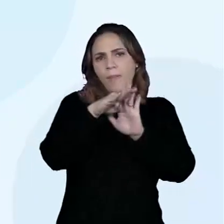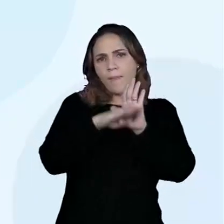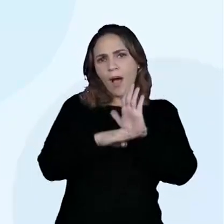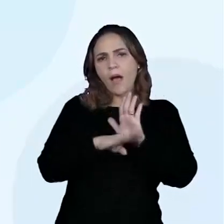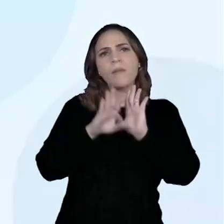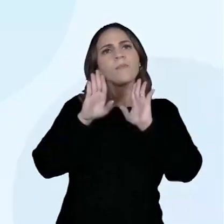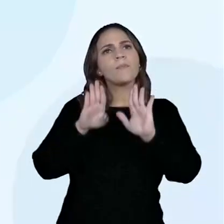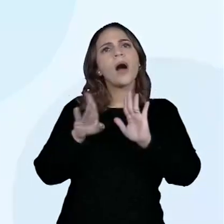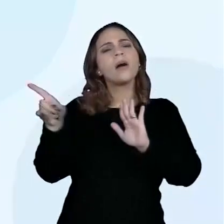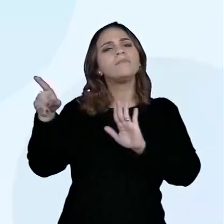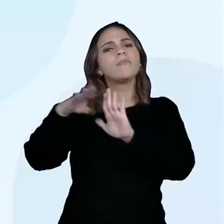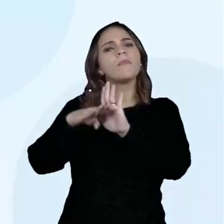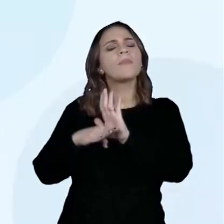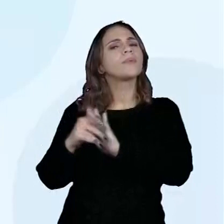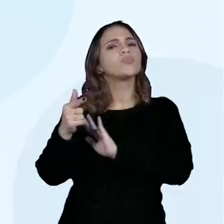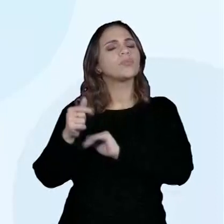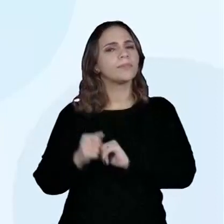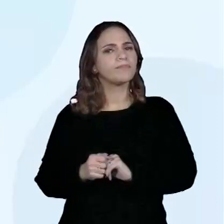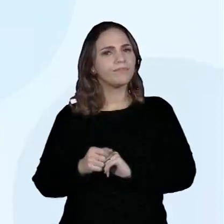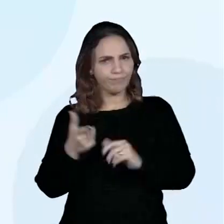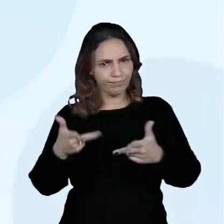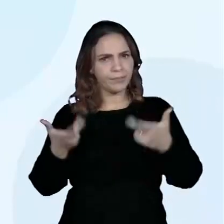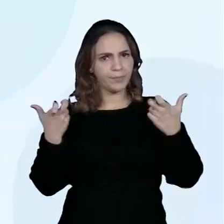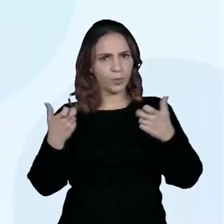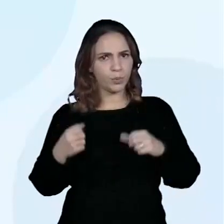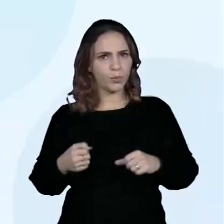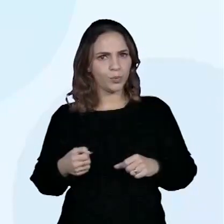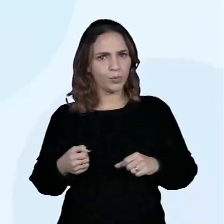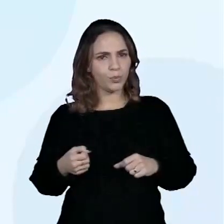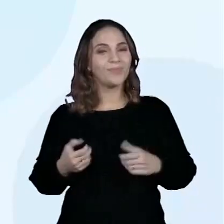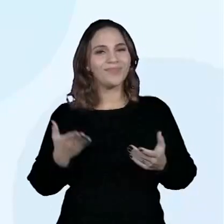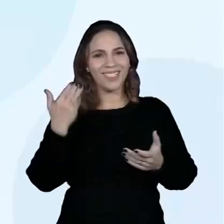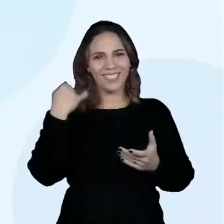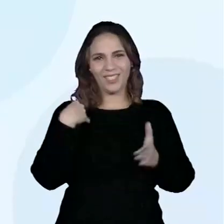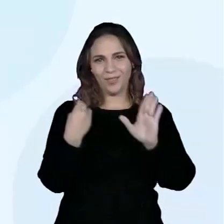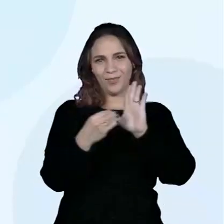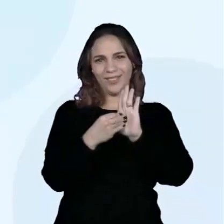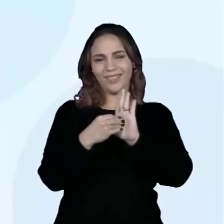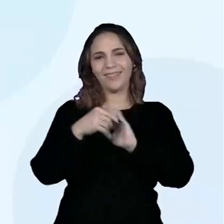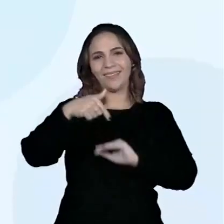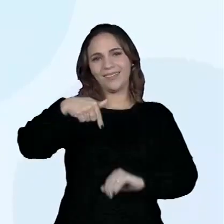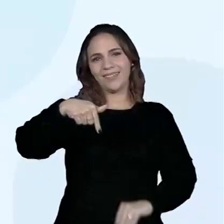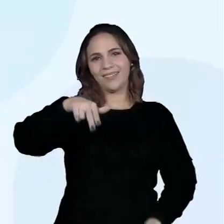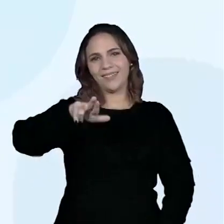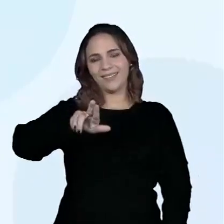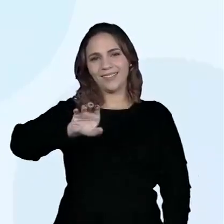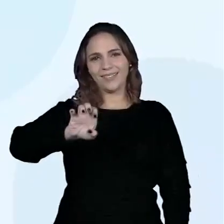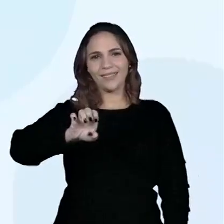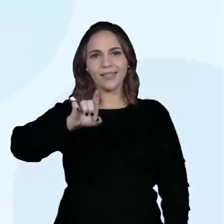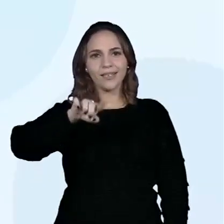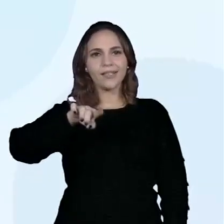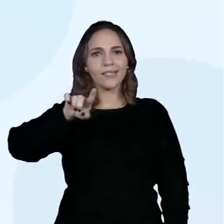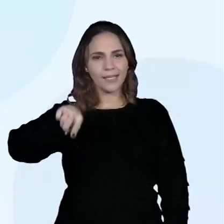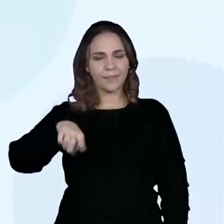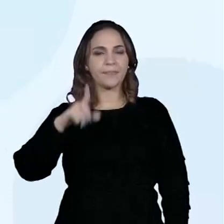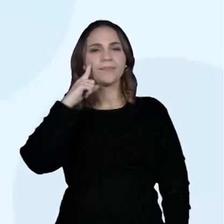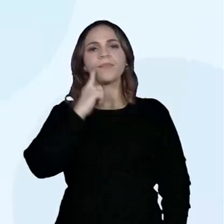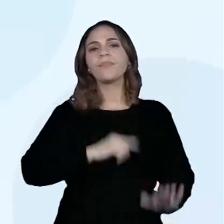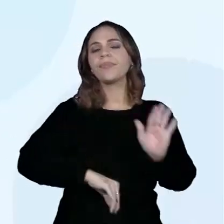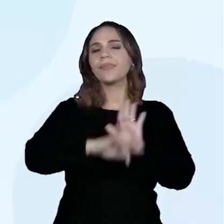não está na tabela. Vocês conseguiram perceber? Eu tinha marcado na primeira. Trecho do